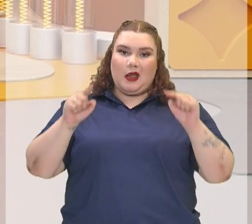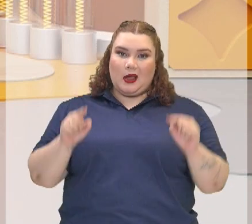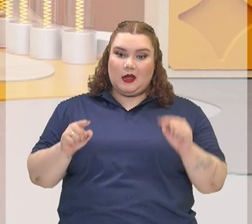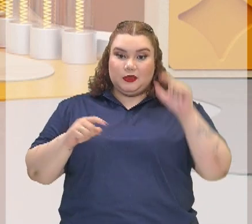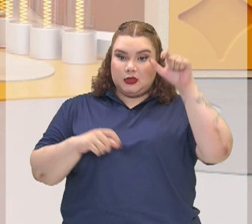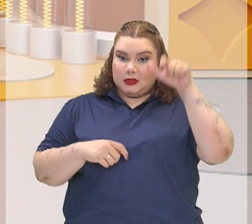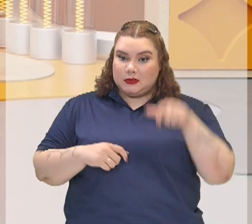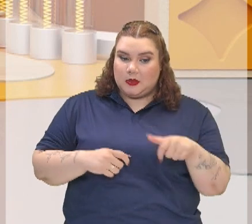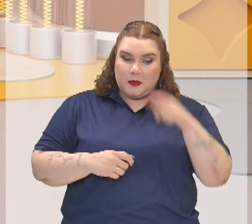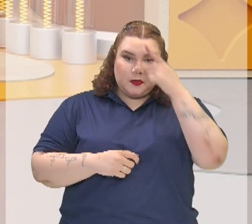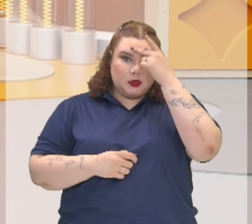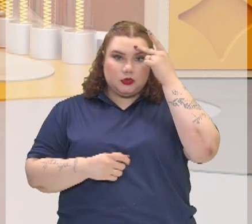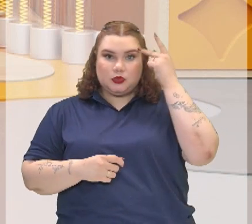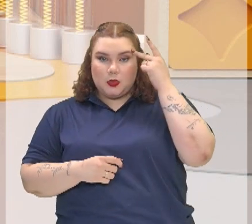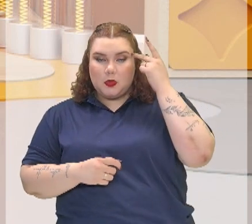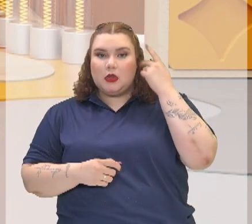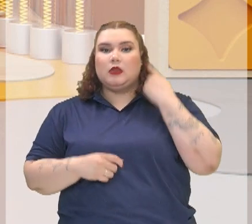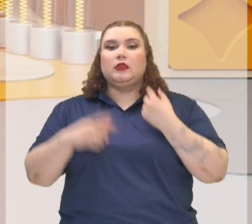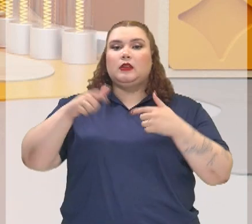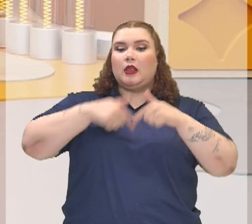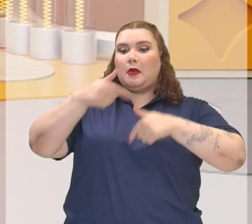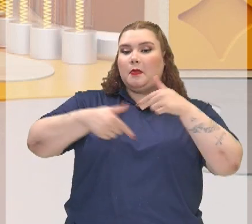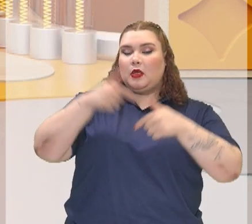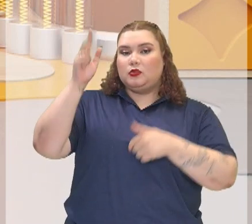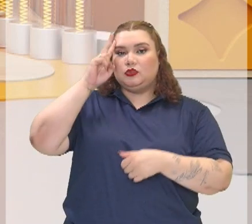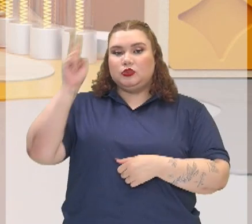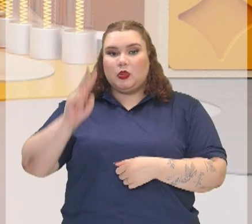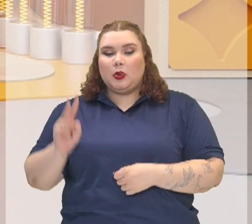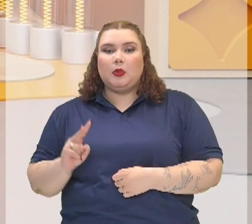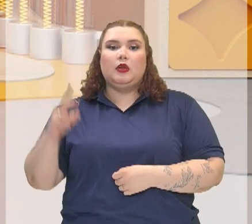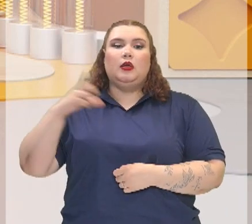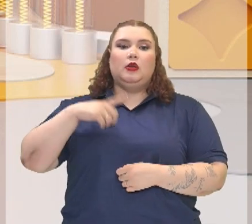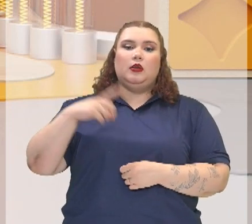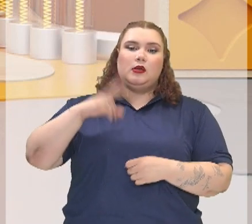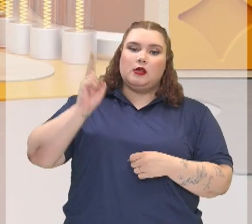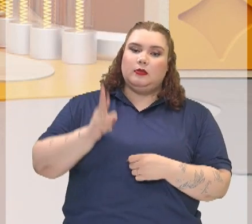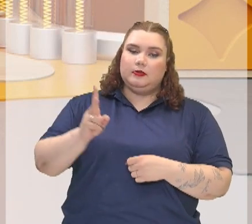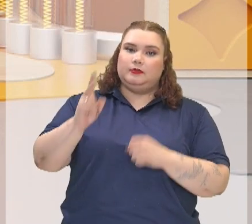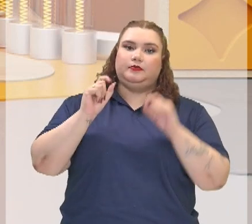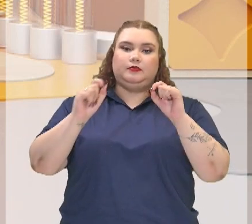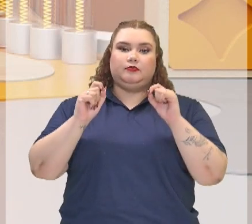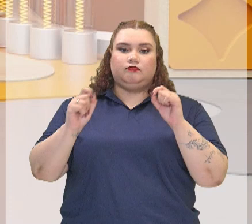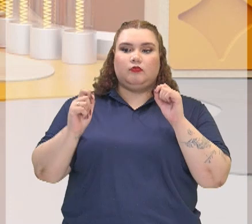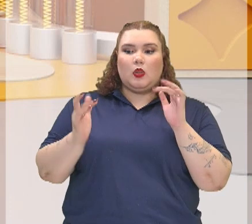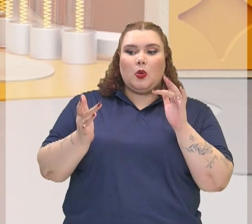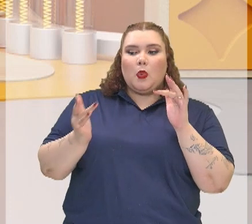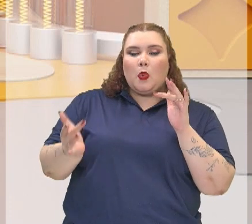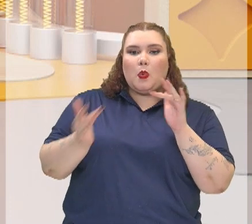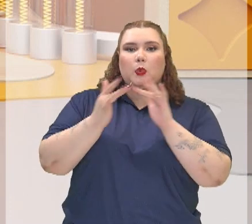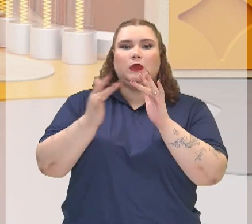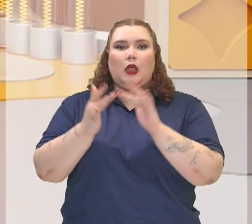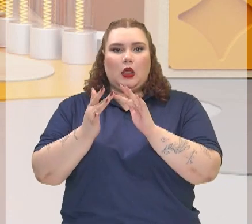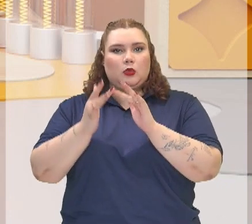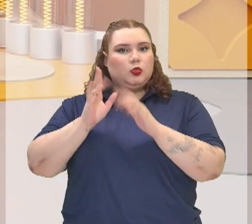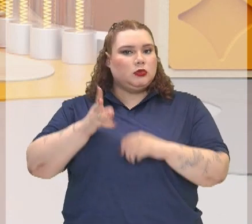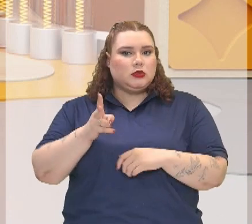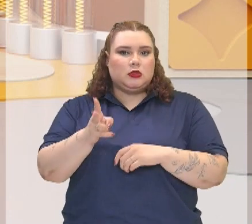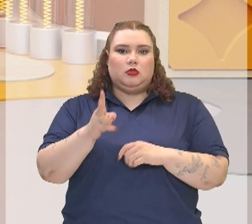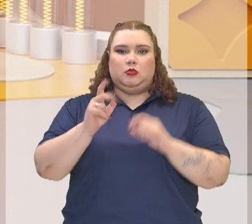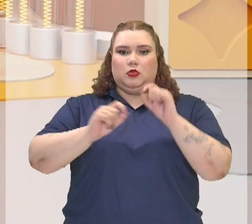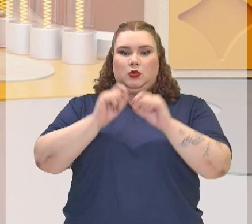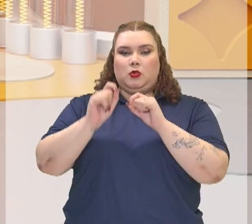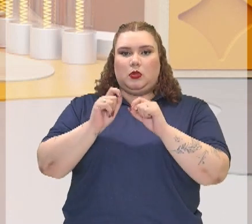historiador é justamente sempre estar, né, conectado, fazer essa ponte entre